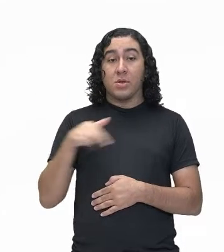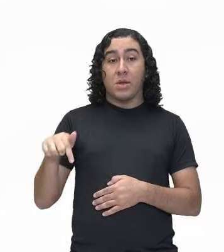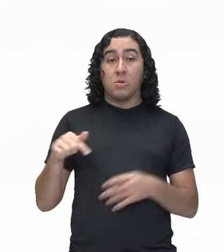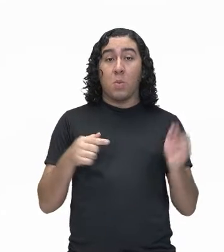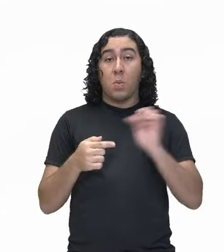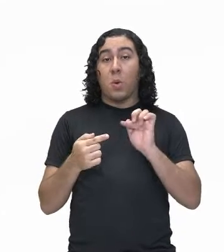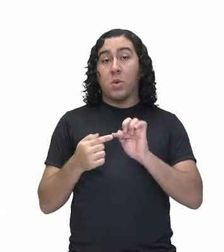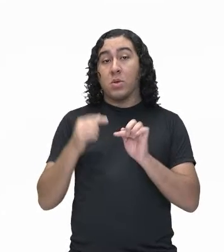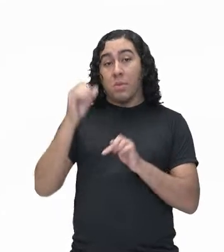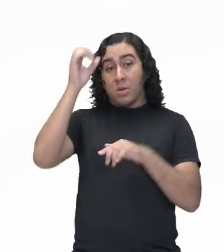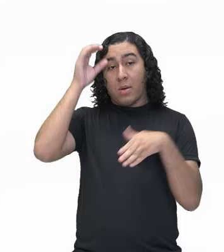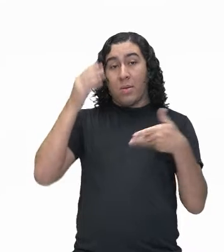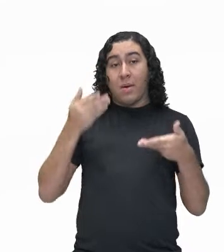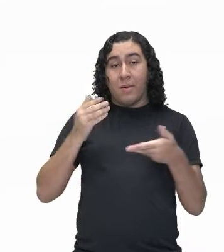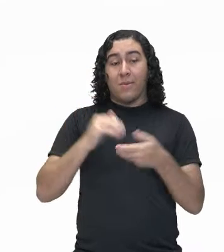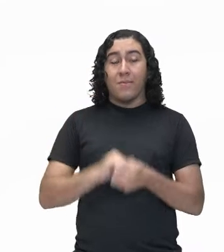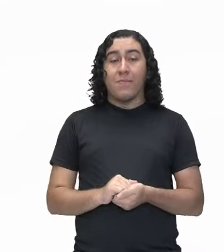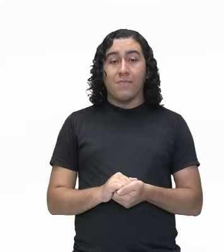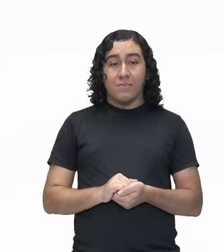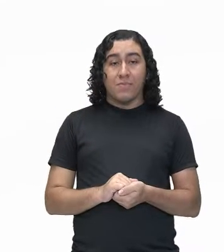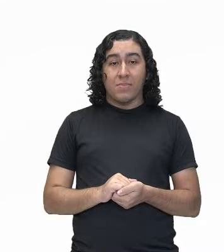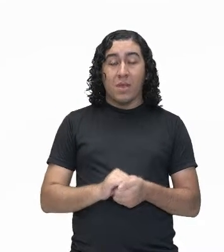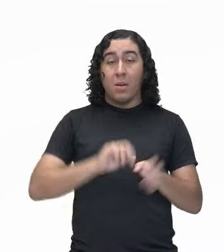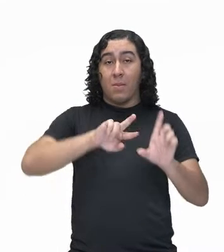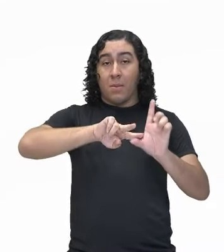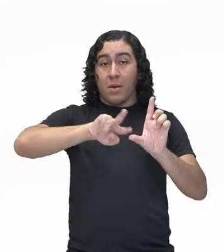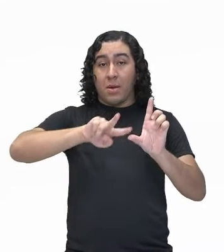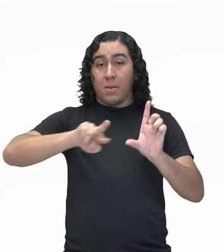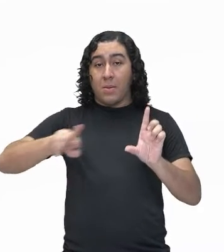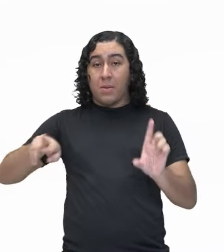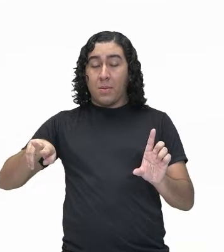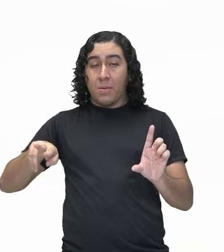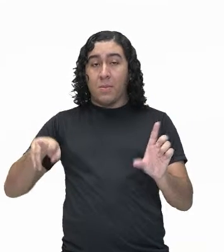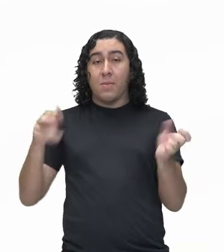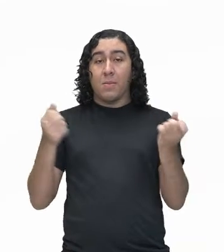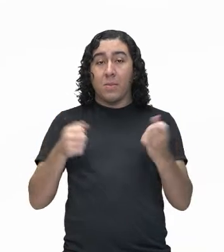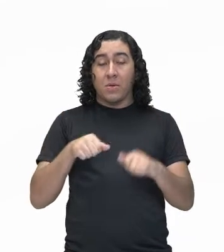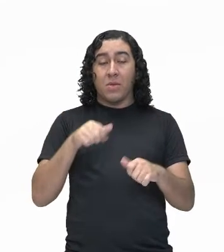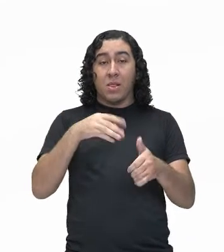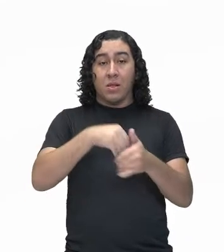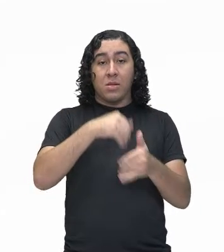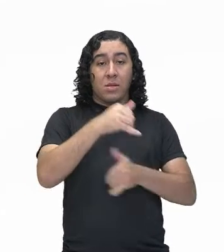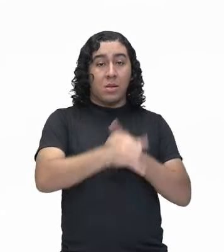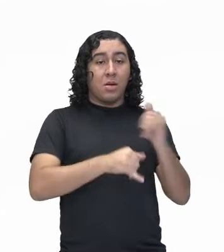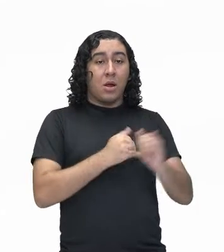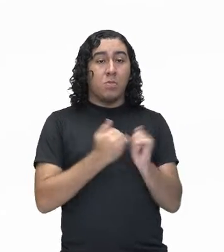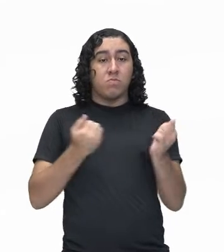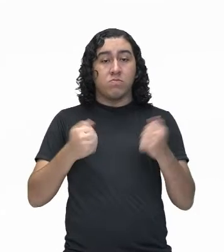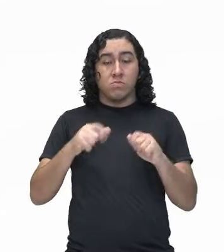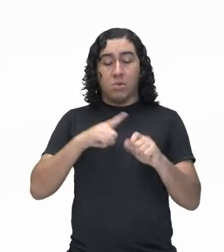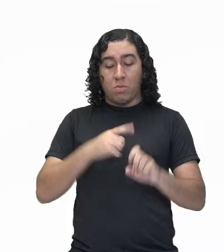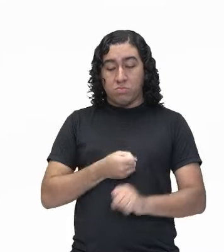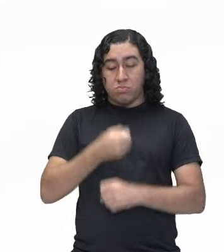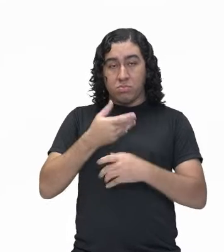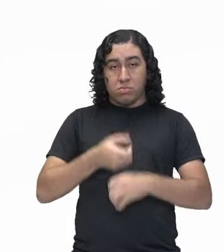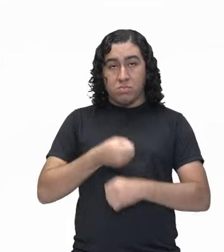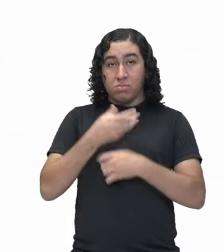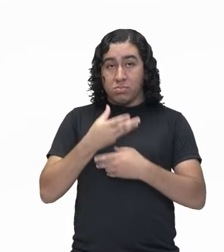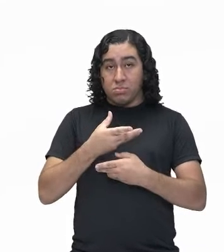de conhecimento: mídias e ferramentas digitais nos processos de